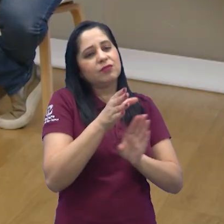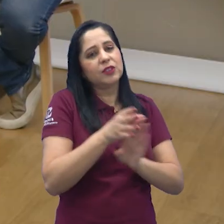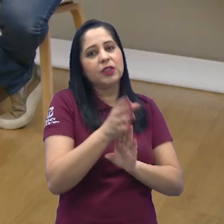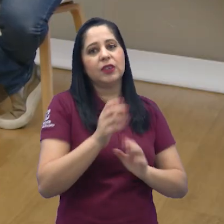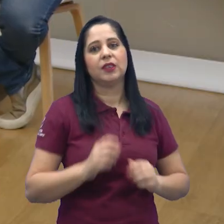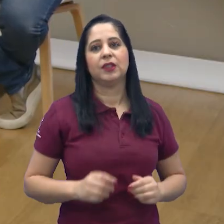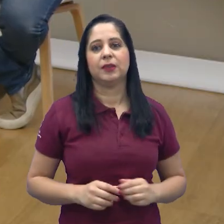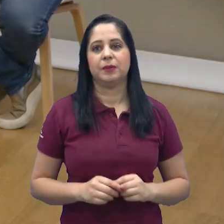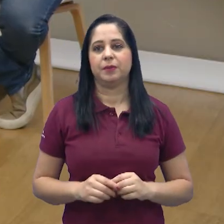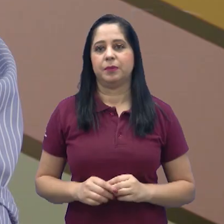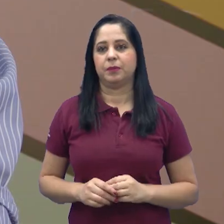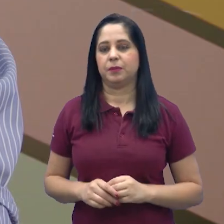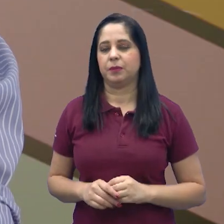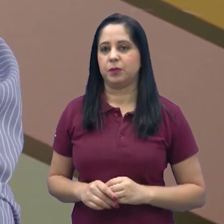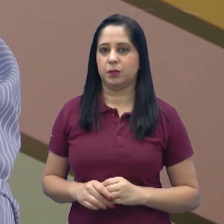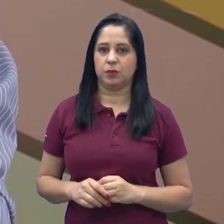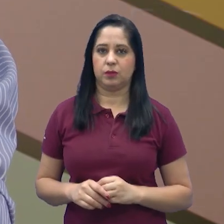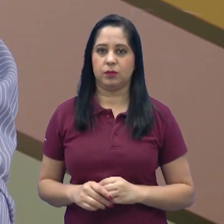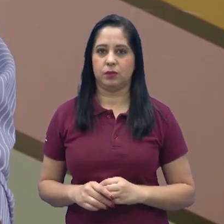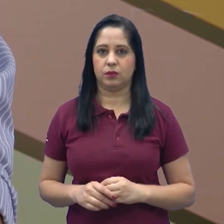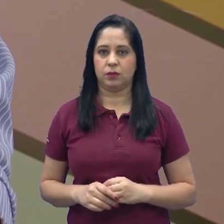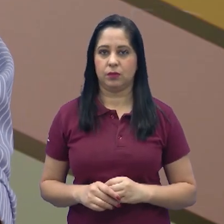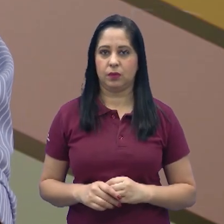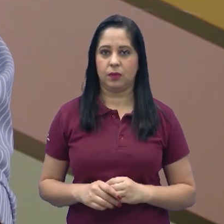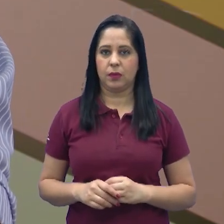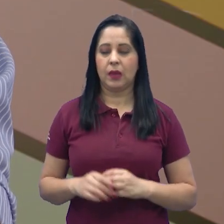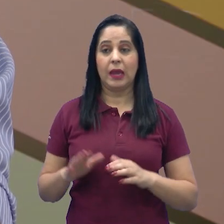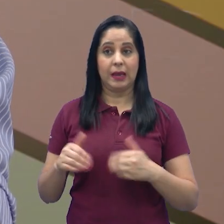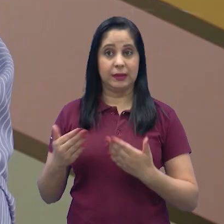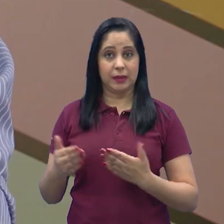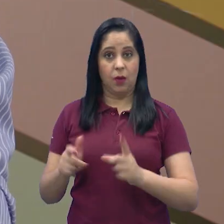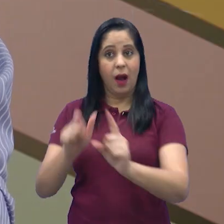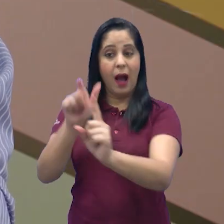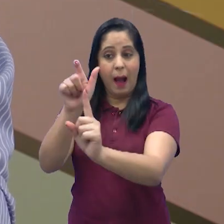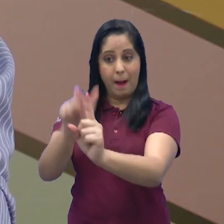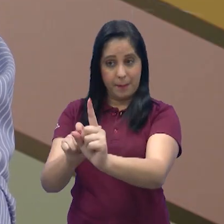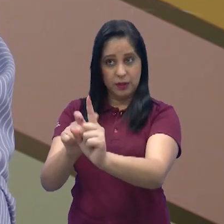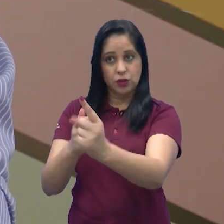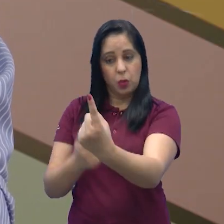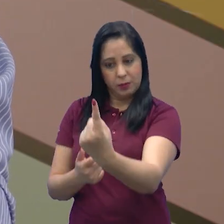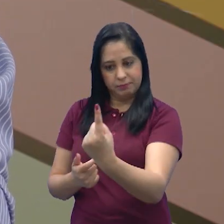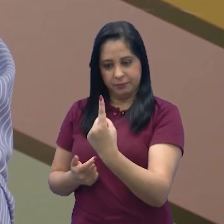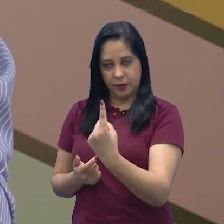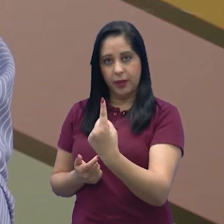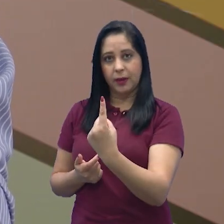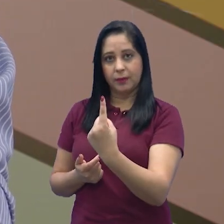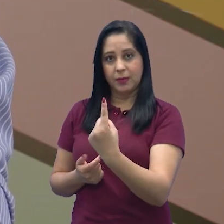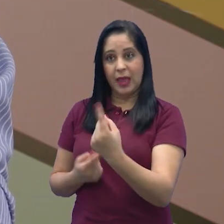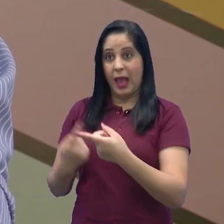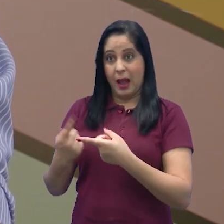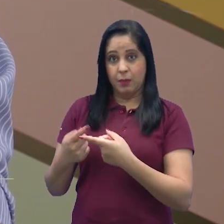Tá. Quando a pessoa ela procura um tratamento, é porque